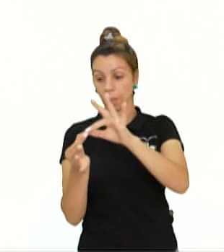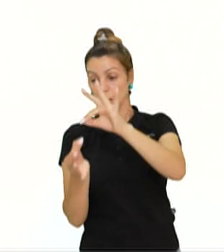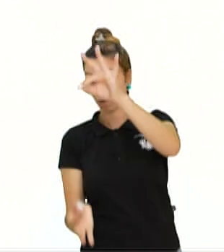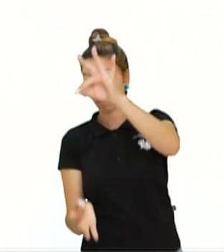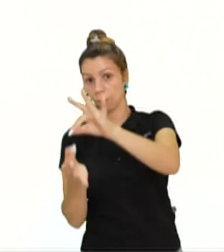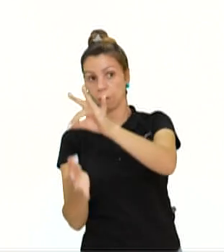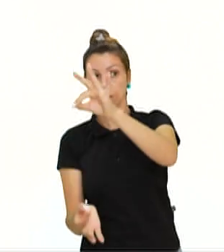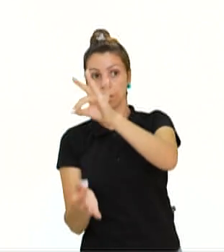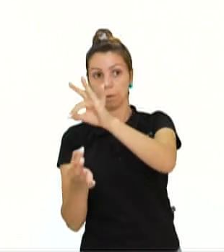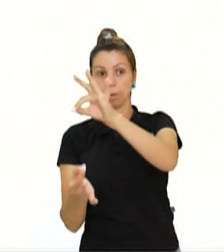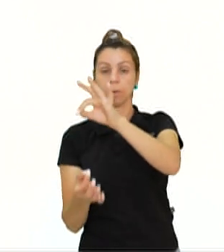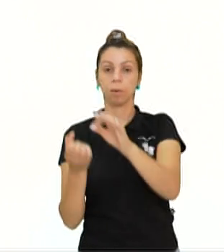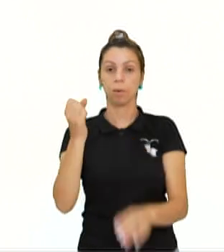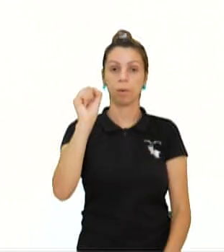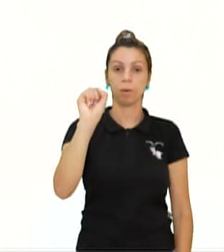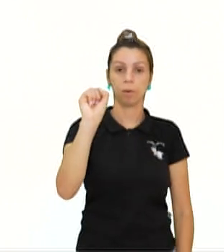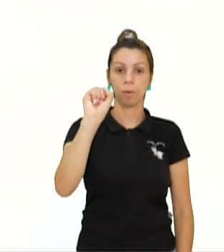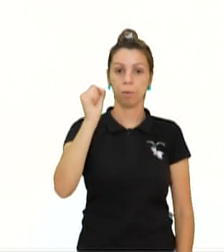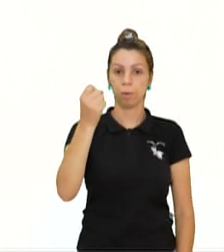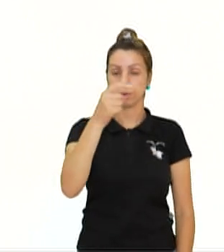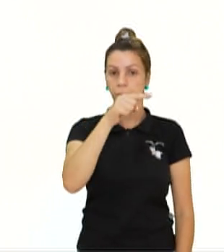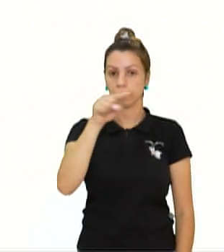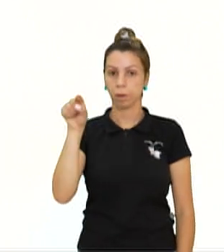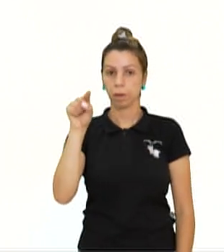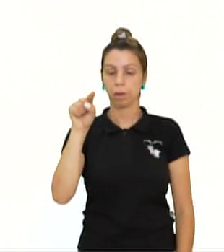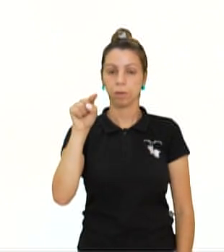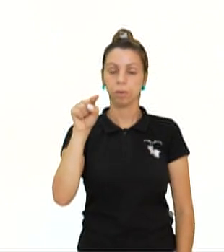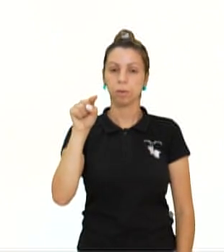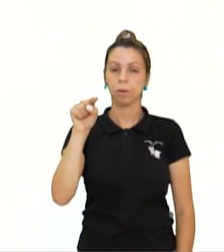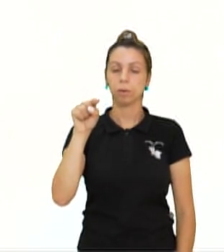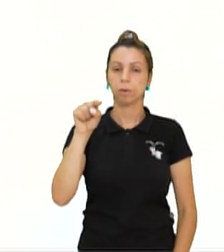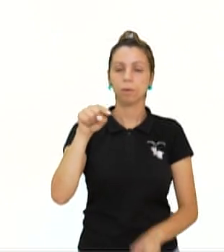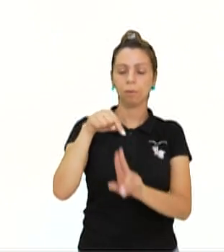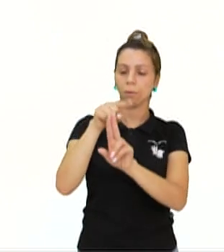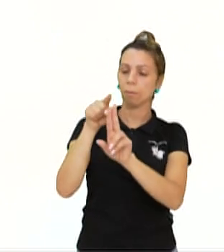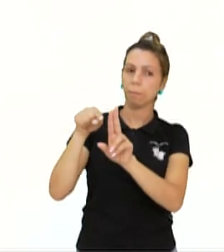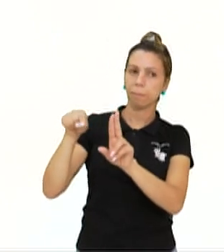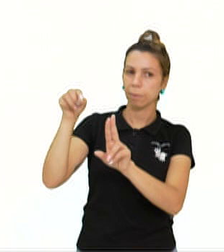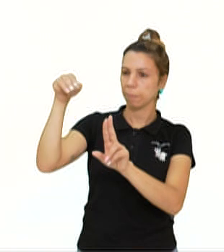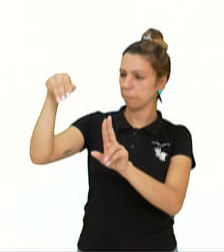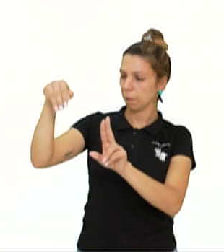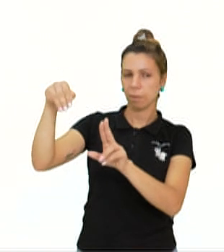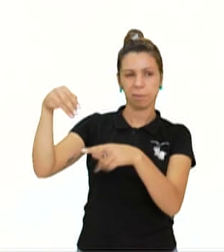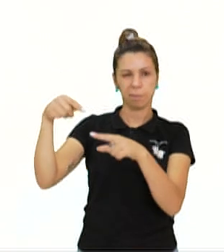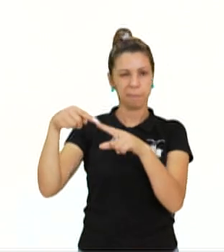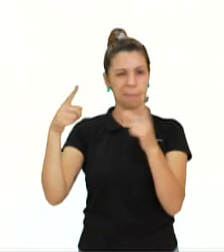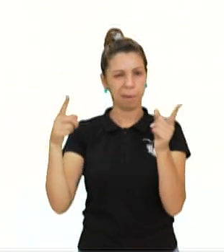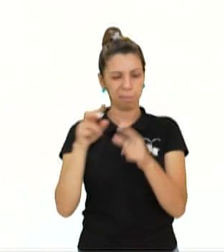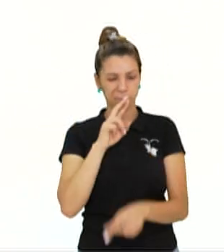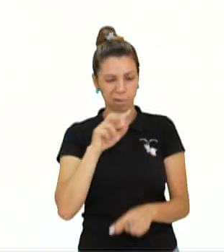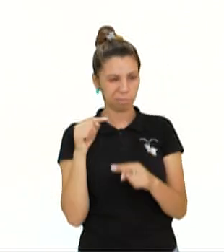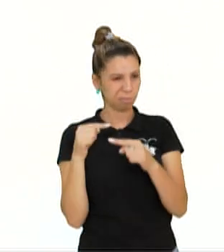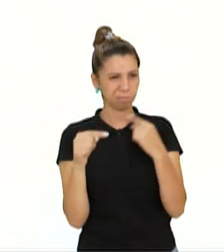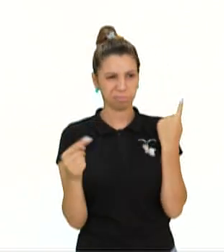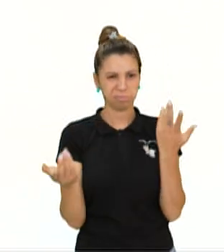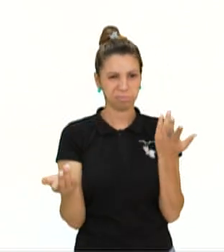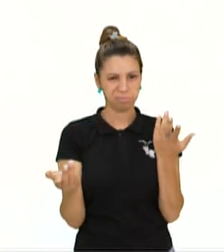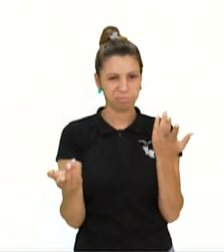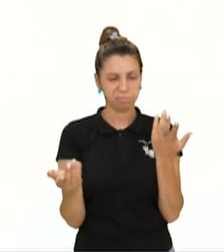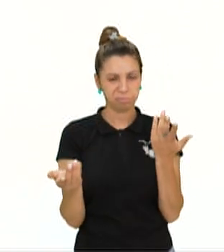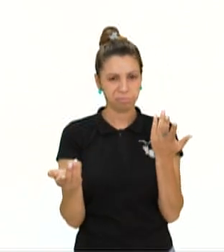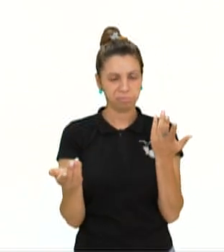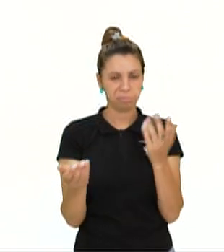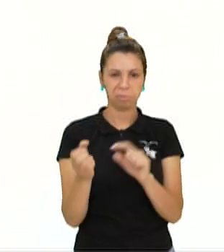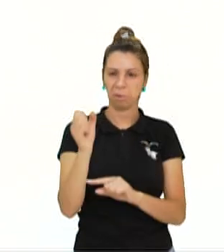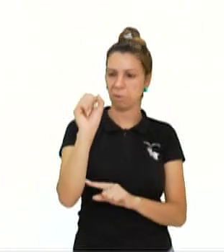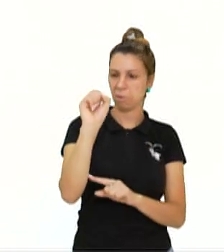daquele reservatório é de 8 sobre π metros. Ah, mas essa resposta não é muito legal, né? Uma resposta meio feia, né?